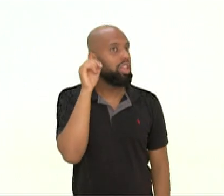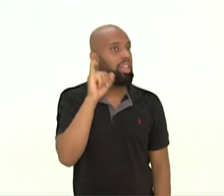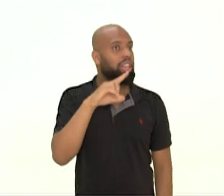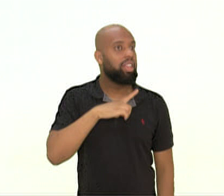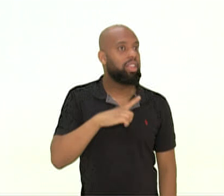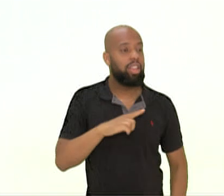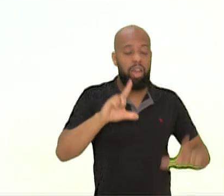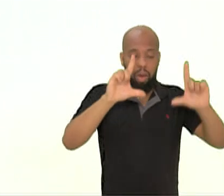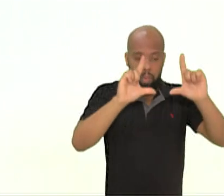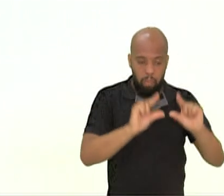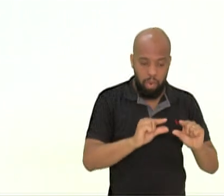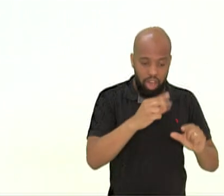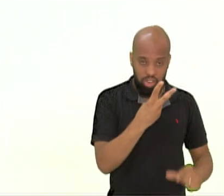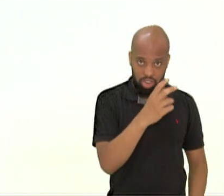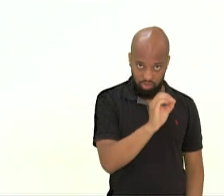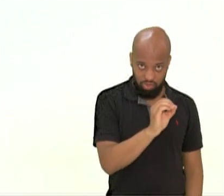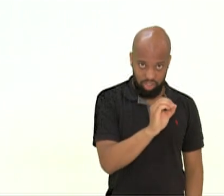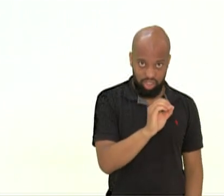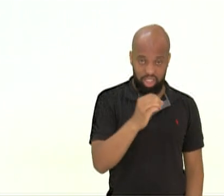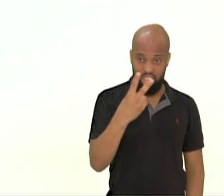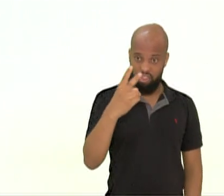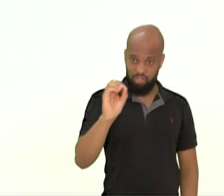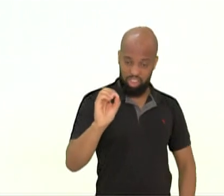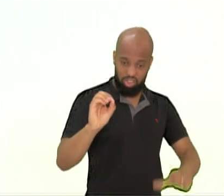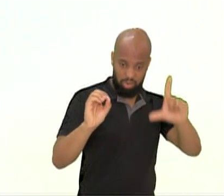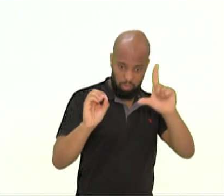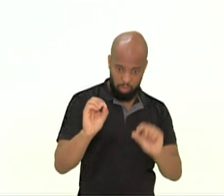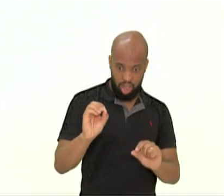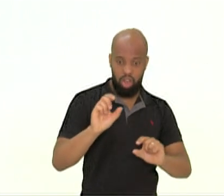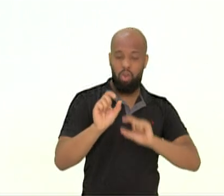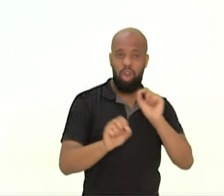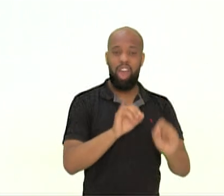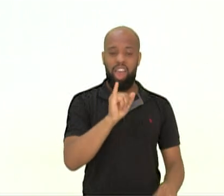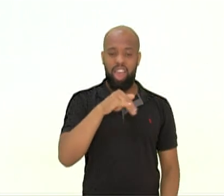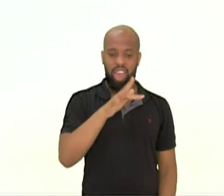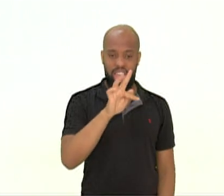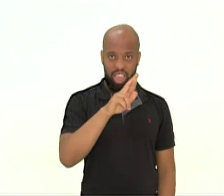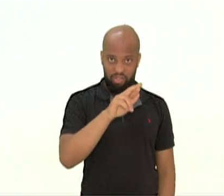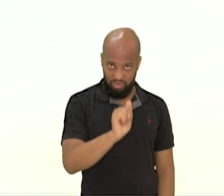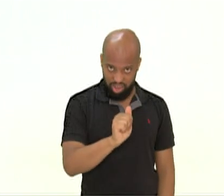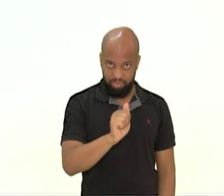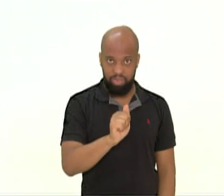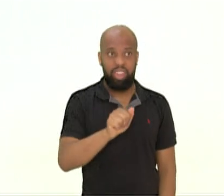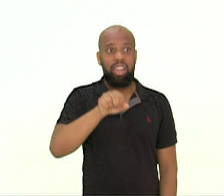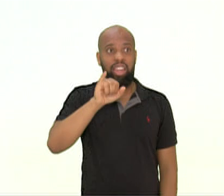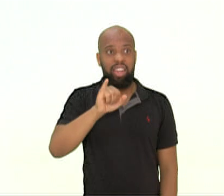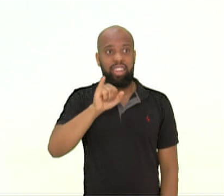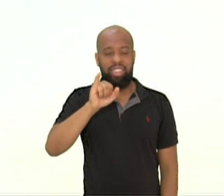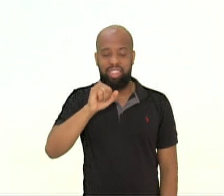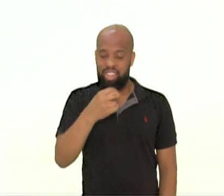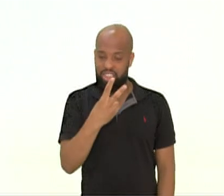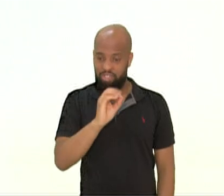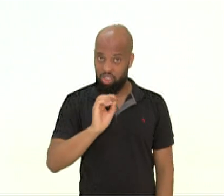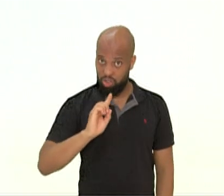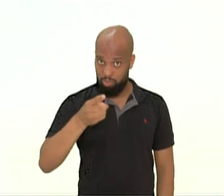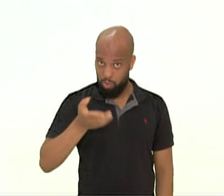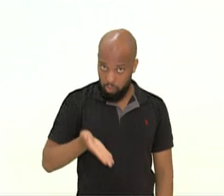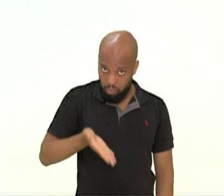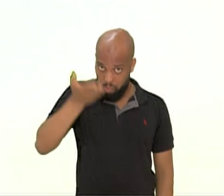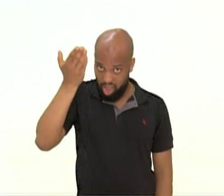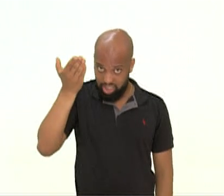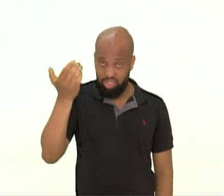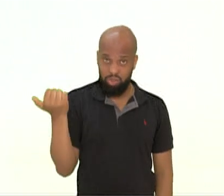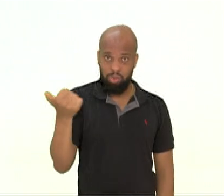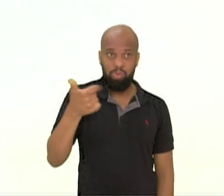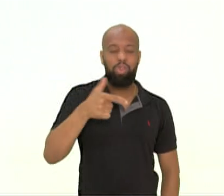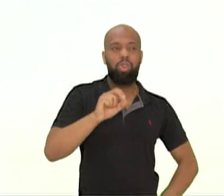20 Hz é definido como infrassônica e acima de 20 mil Hz ou 20 kHz é definido então